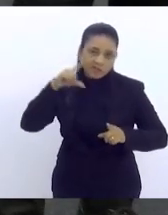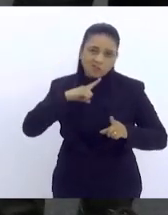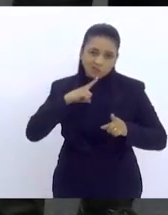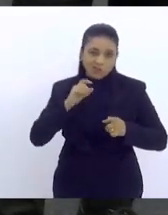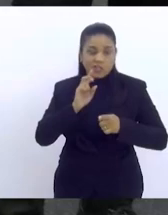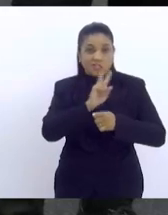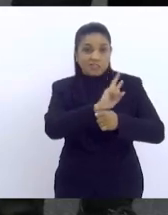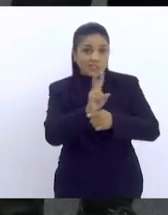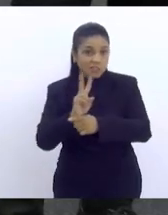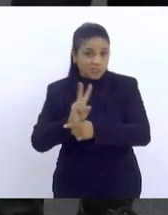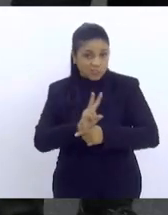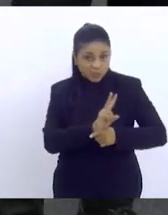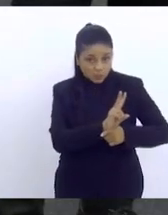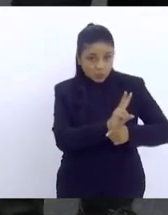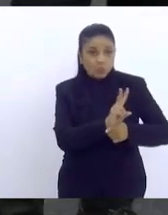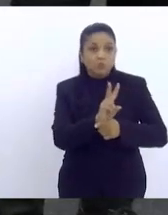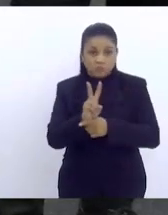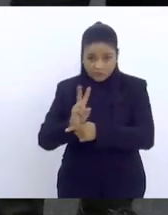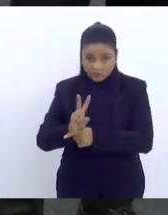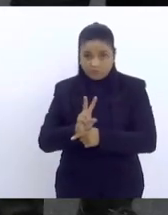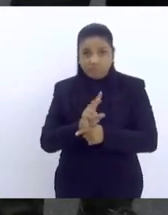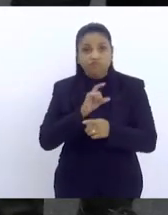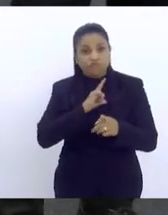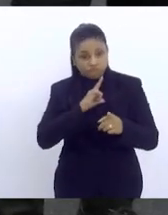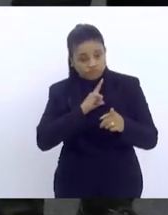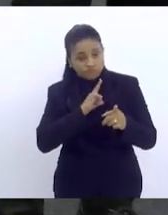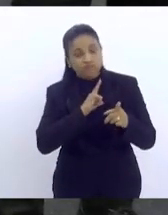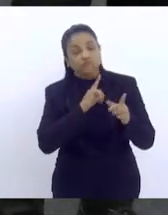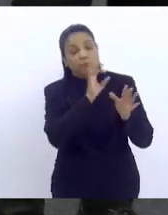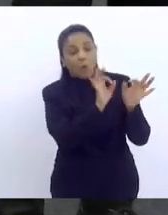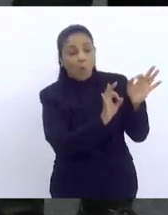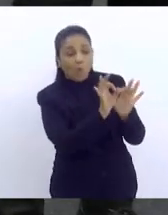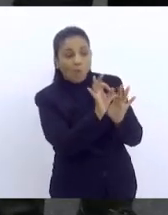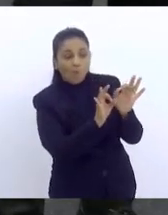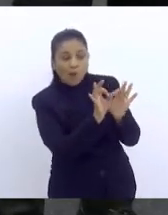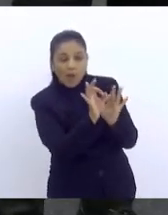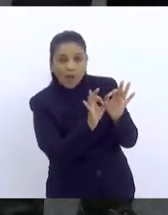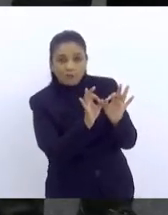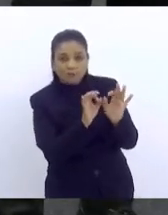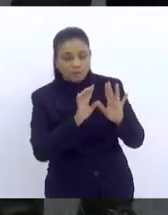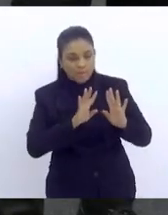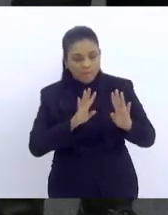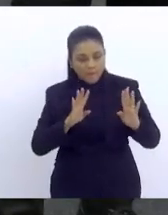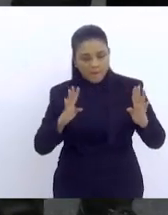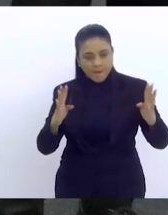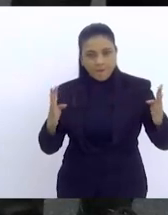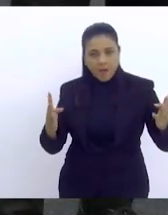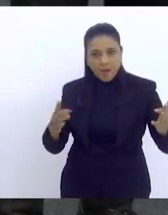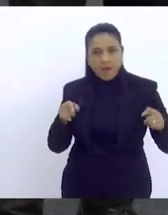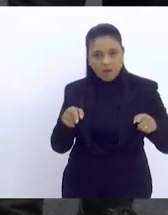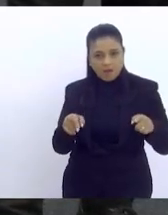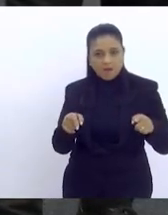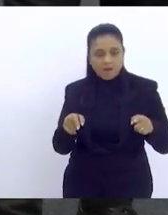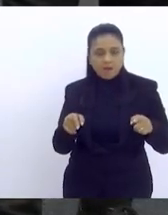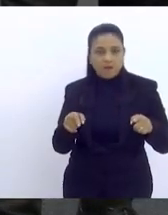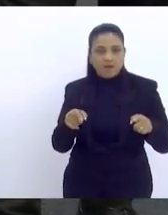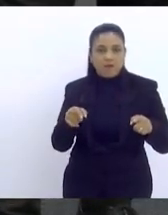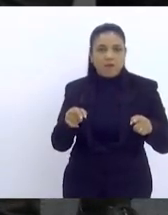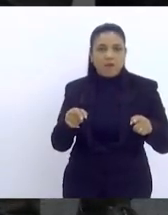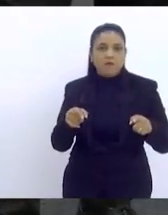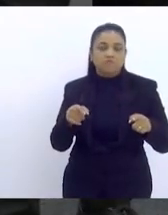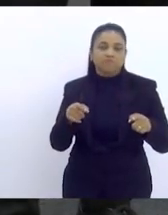manifestações onde houvesse um plano de contingência para que esse tipo de felicidade de contingência de